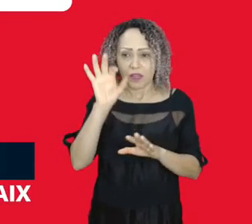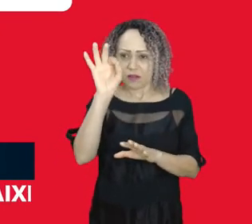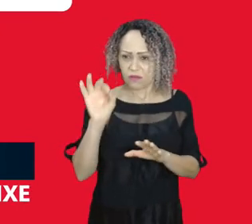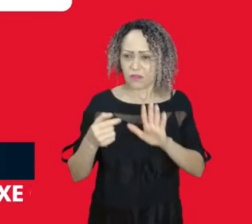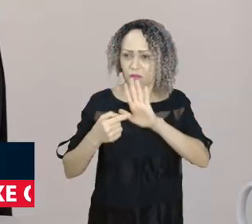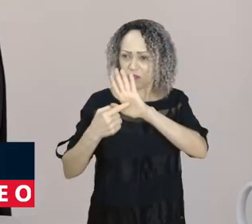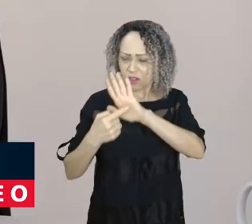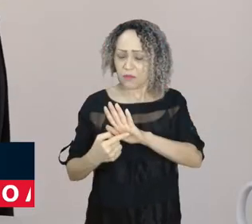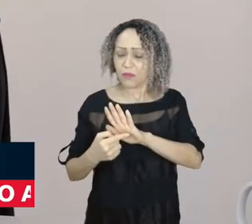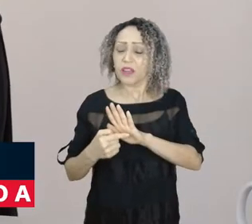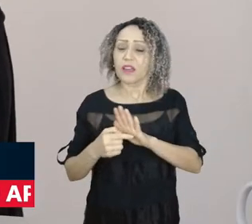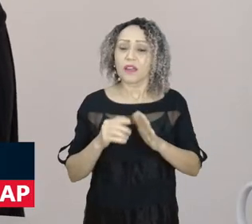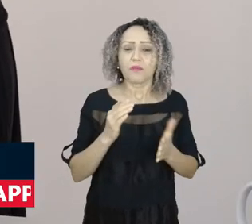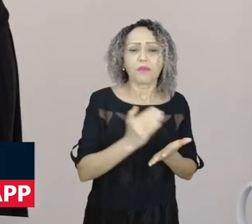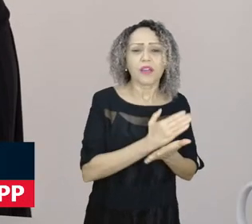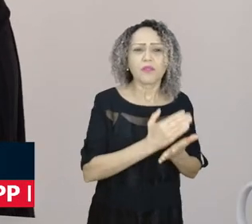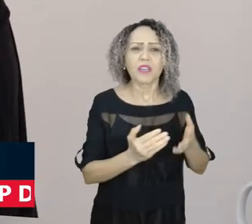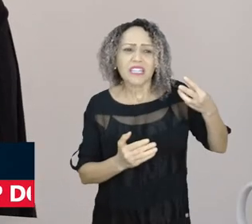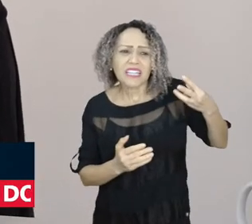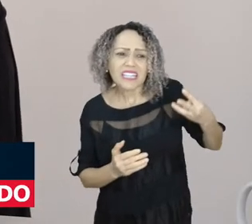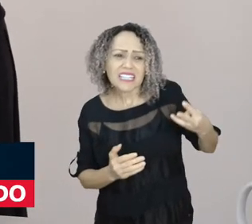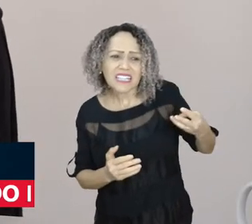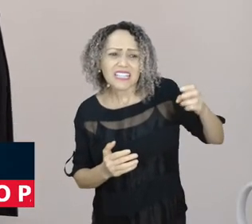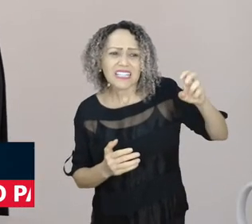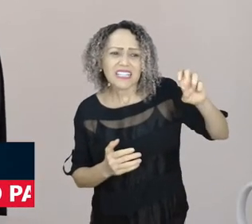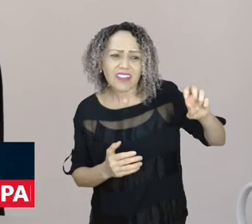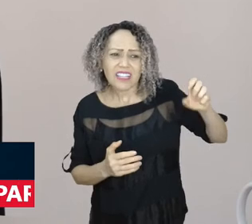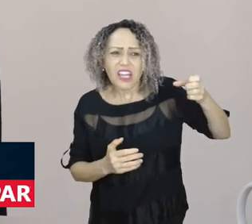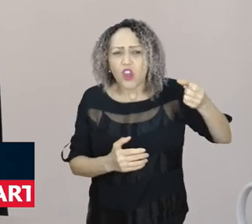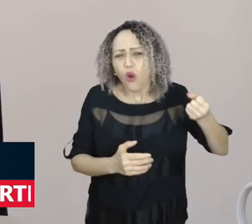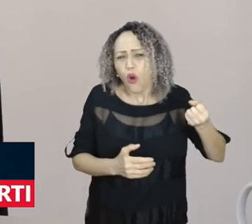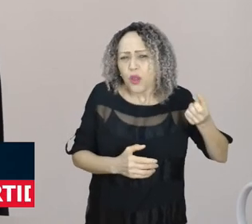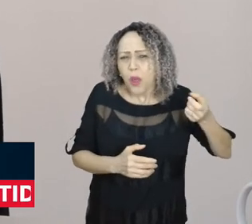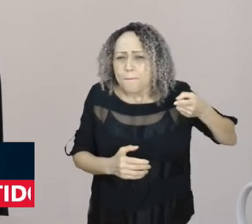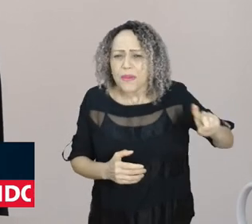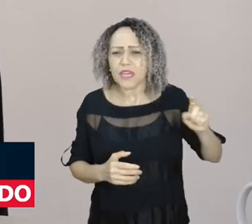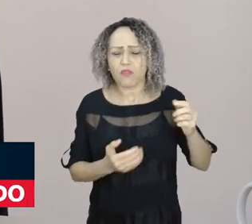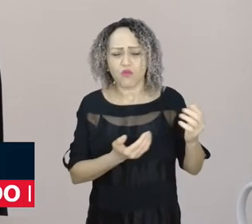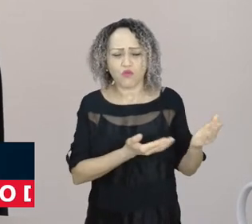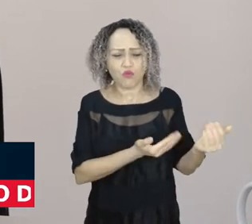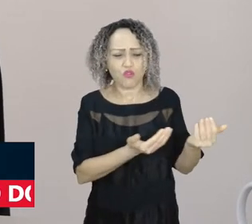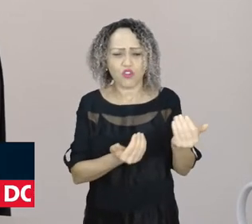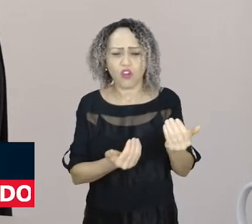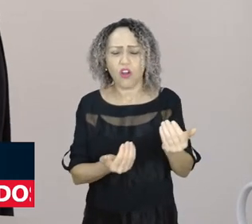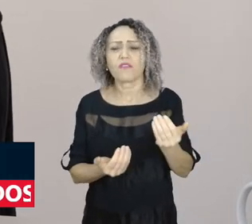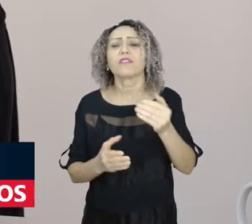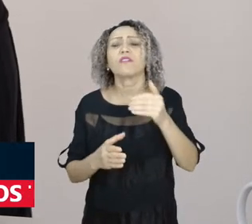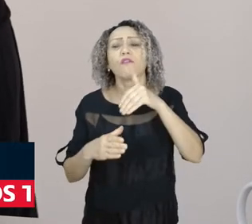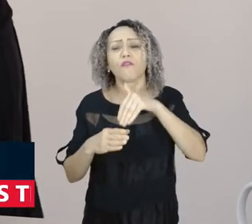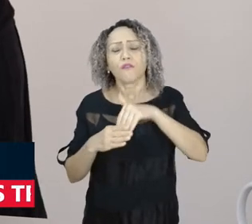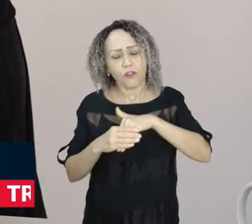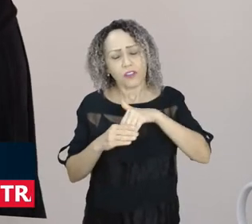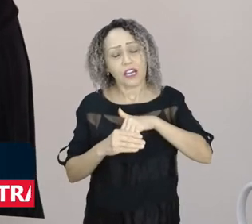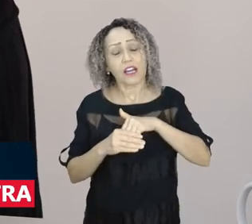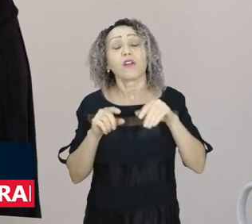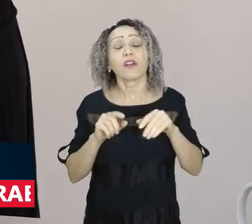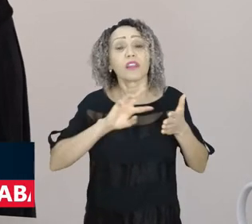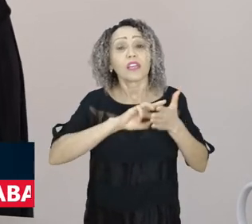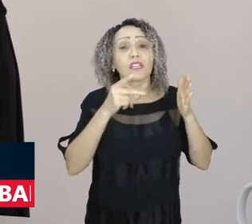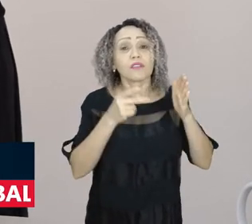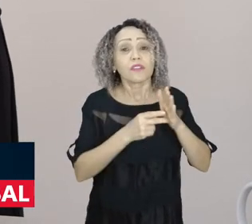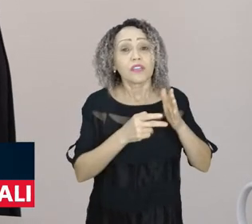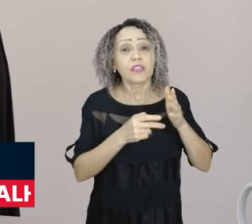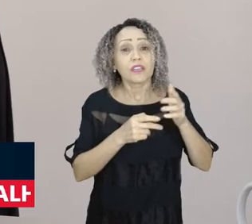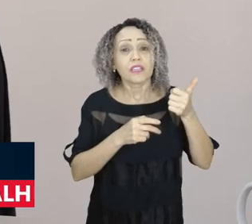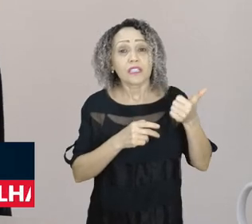mas cerca de 358 mil jovens no estado de São Paulo votaram. É um crescimento de 107% em relação